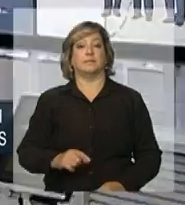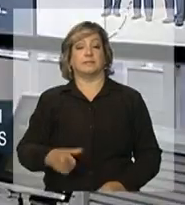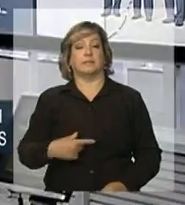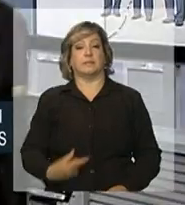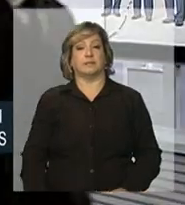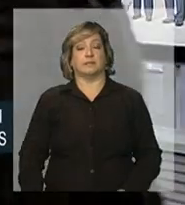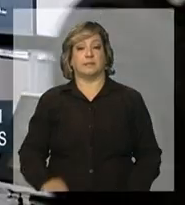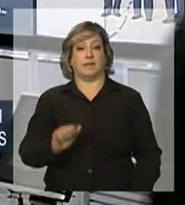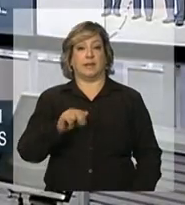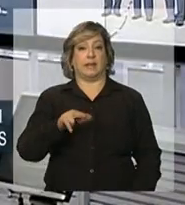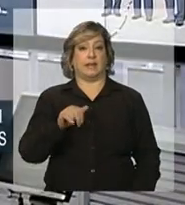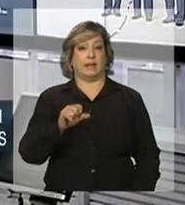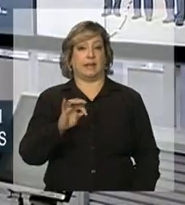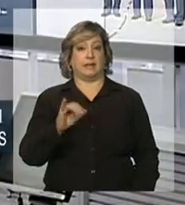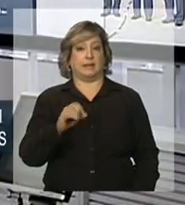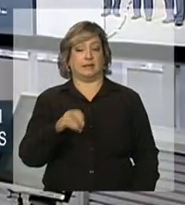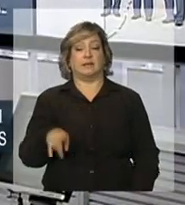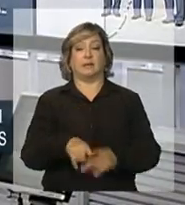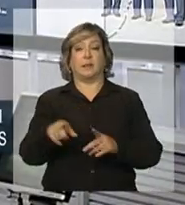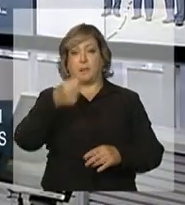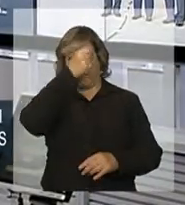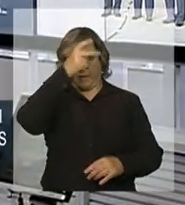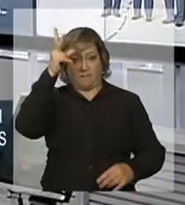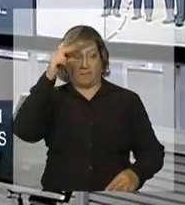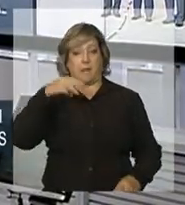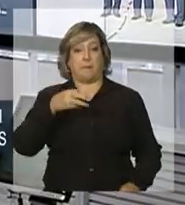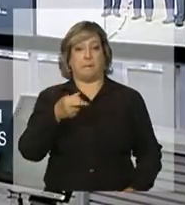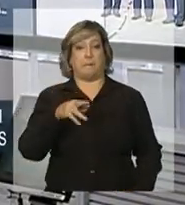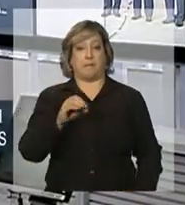Anastasia e prefeito Márcio Lacerda.